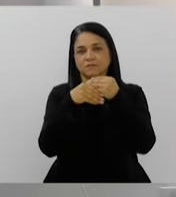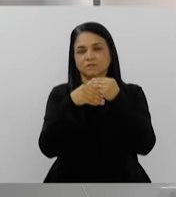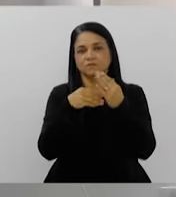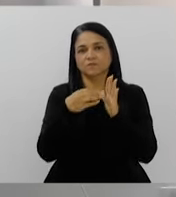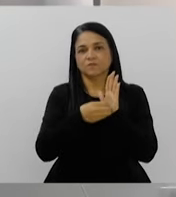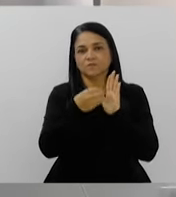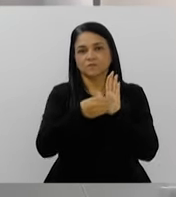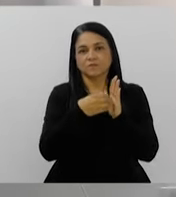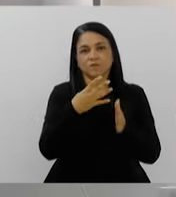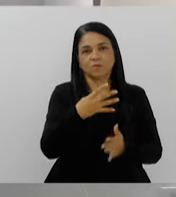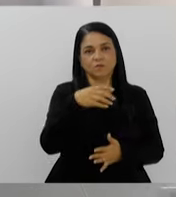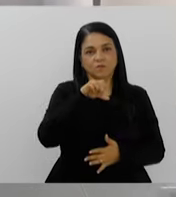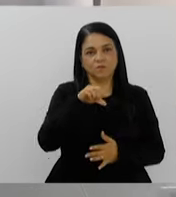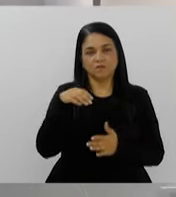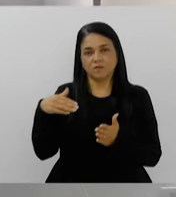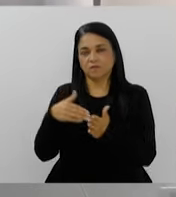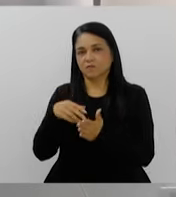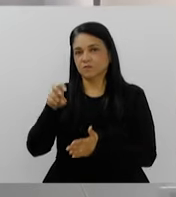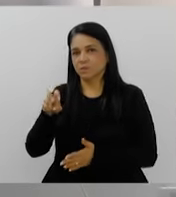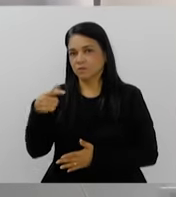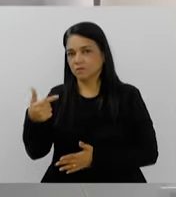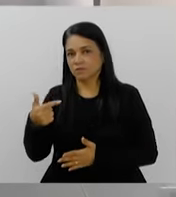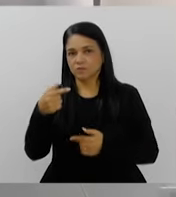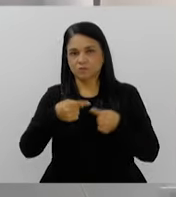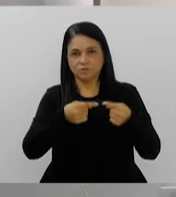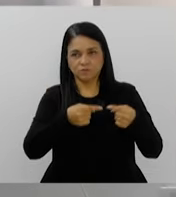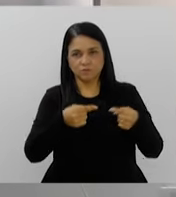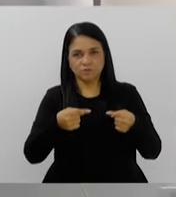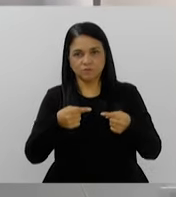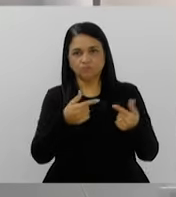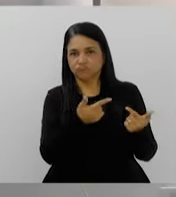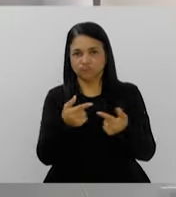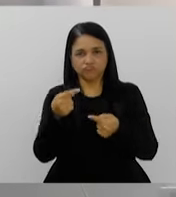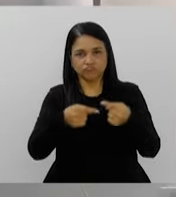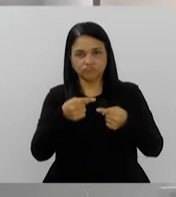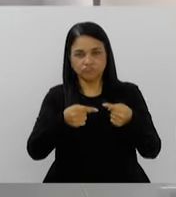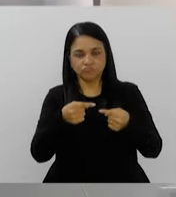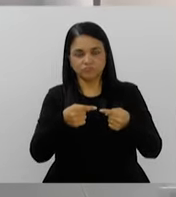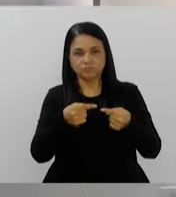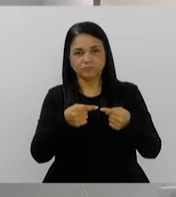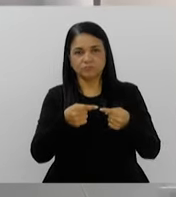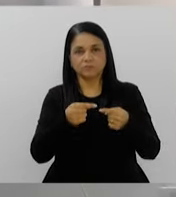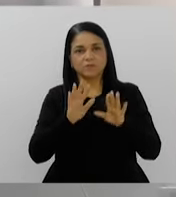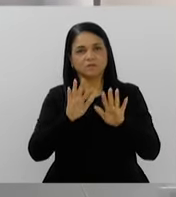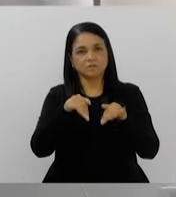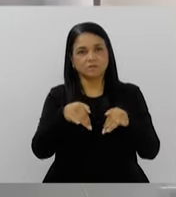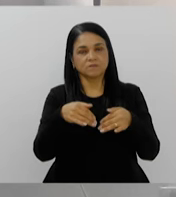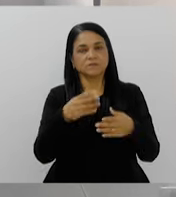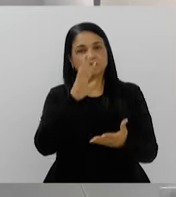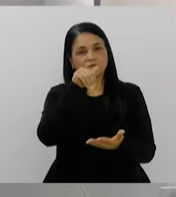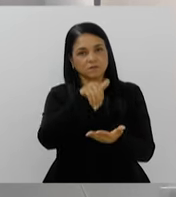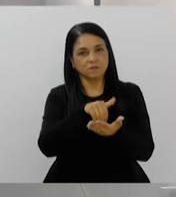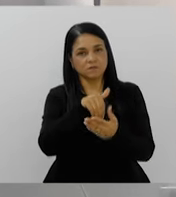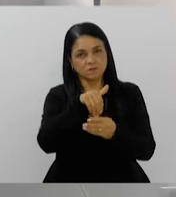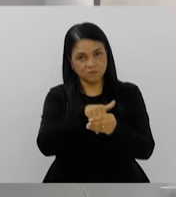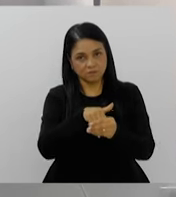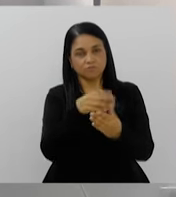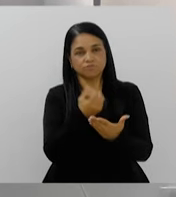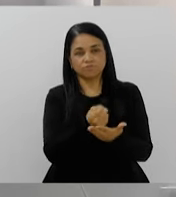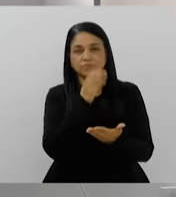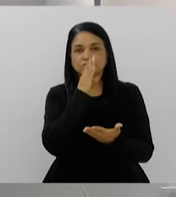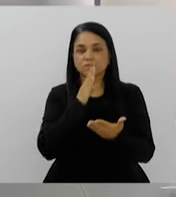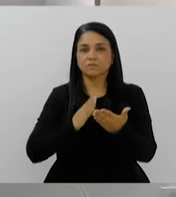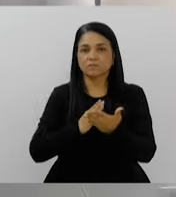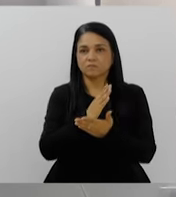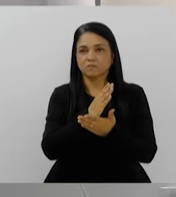pareceres do 49 ao 52 em discussão. Não havendo quem queira discutir. Encerrada a discussão. Em votação, senhores que aprovam, permaneçam como